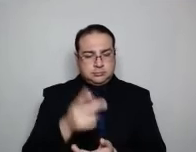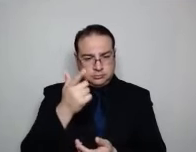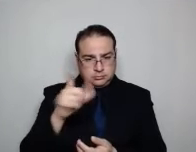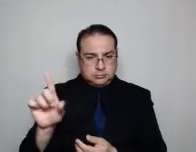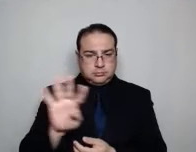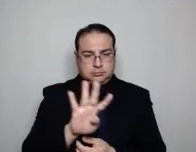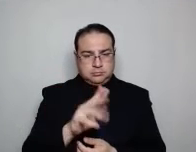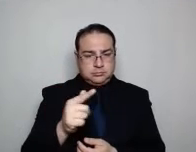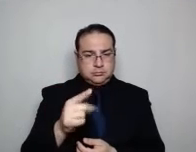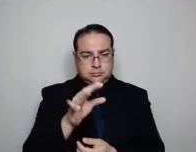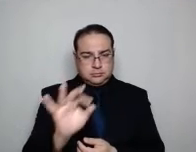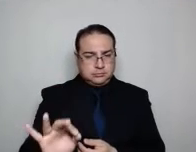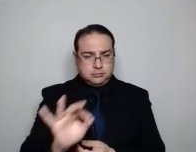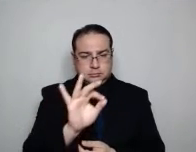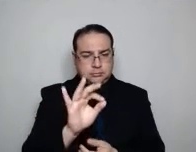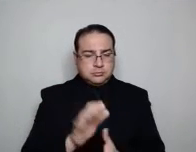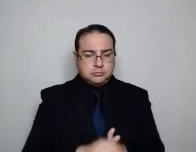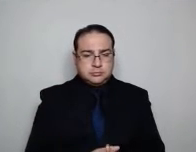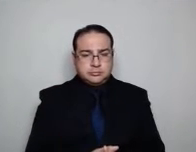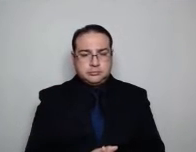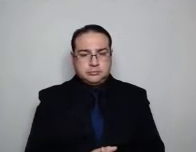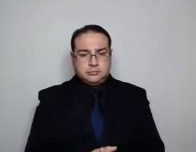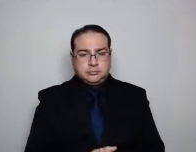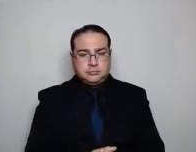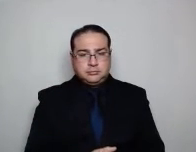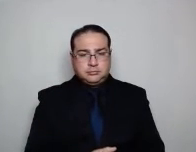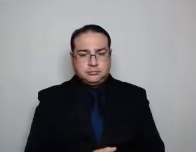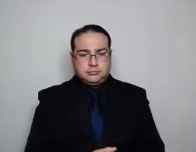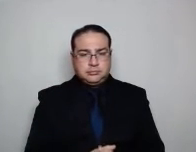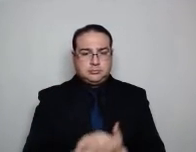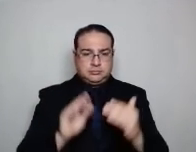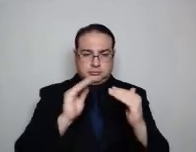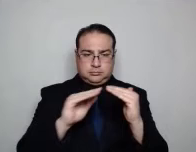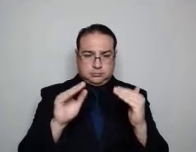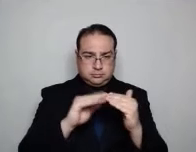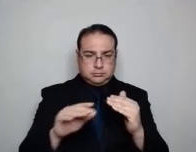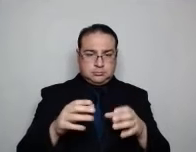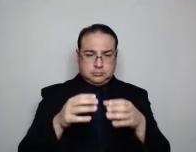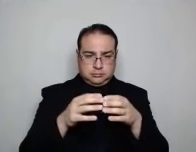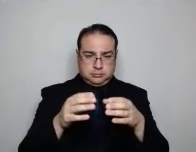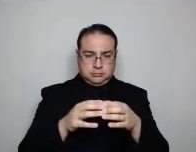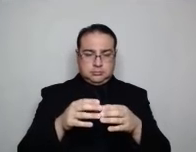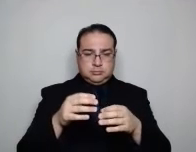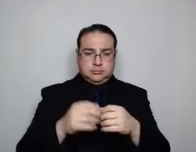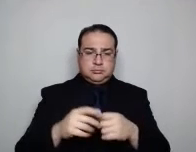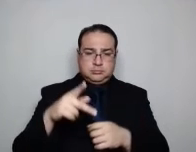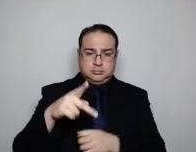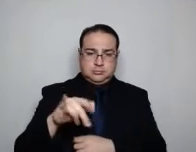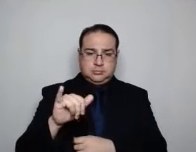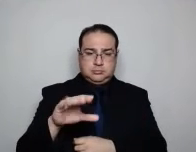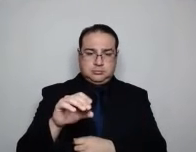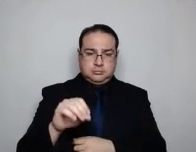47% foram rejeitados pela magistrada de piso,